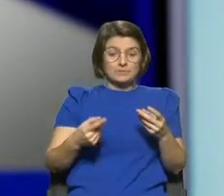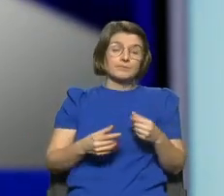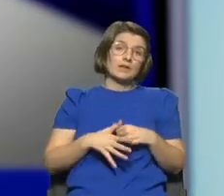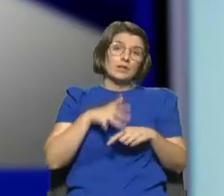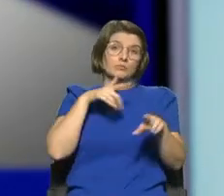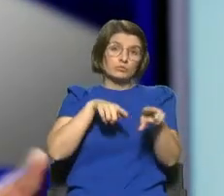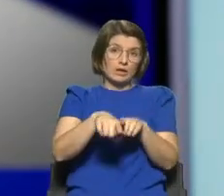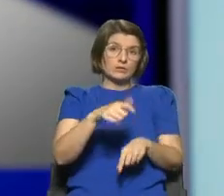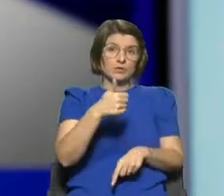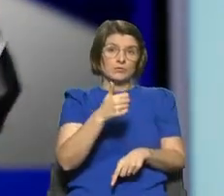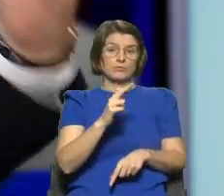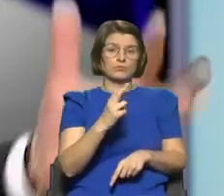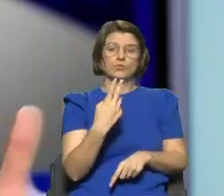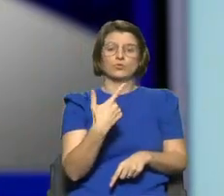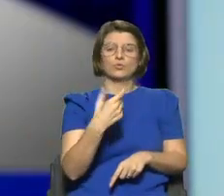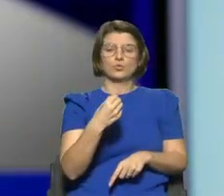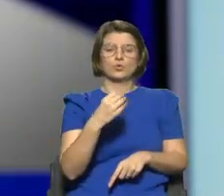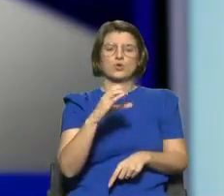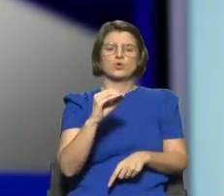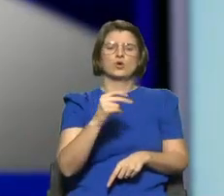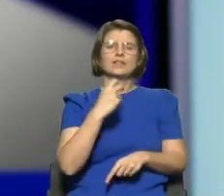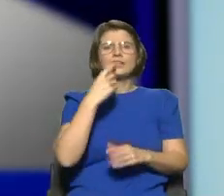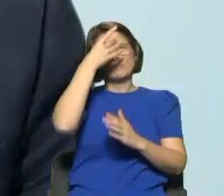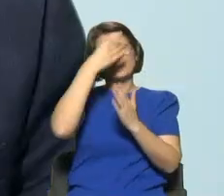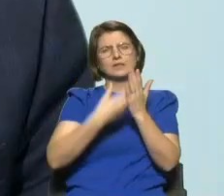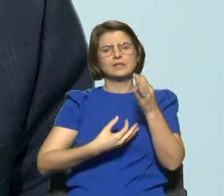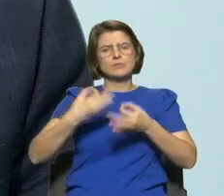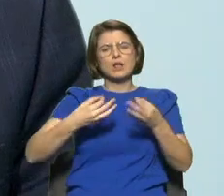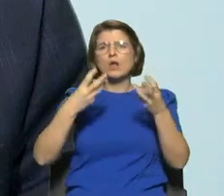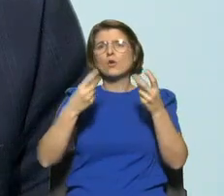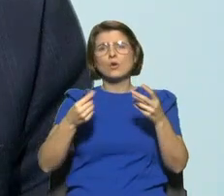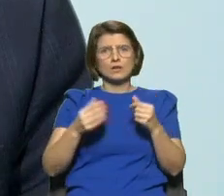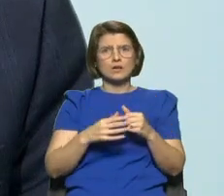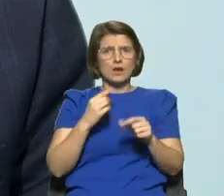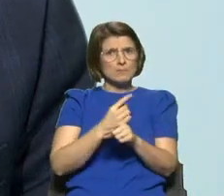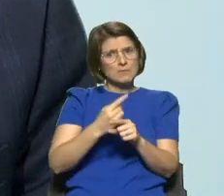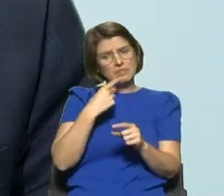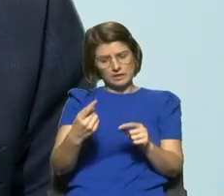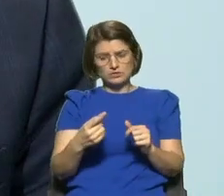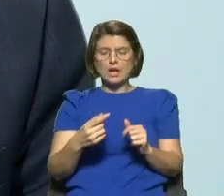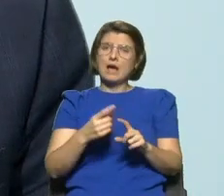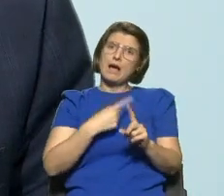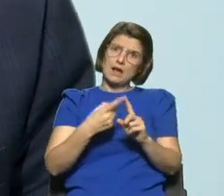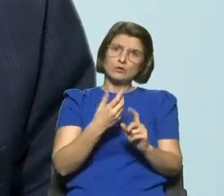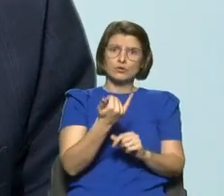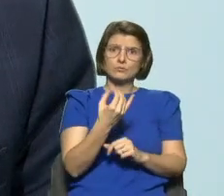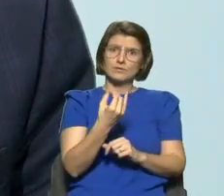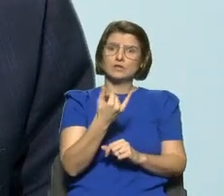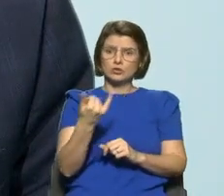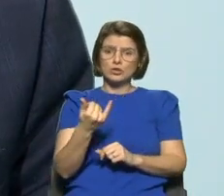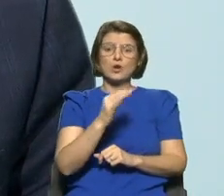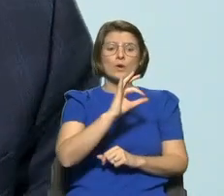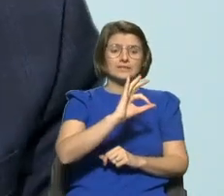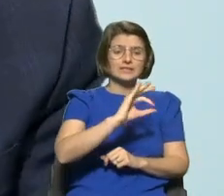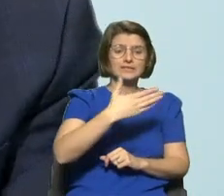bruto da Costa invoca o pareceiro do Tribunal de Contas mas o pareceiro do Tribunal de Contas é aquele que diz que em 2022 houve um déficit de 403